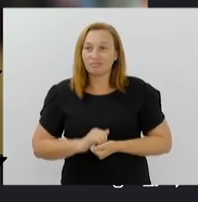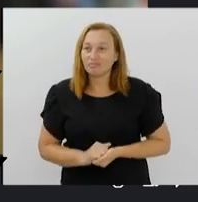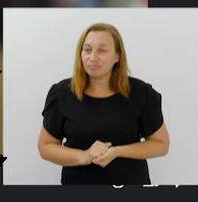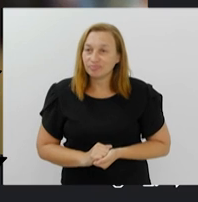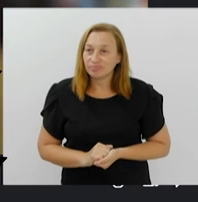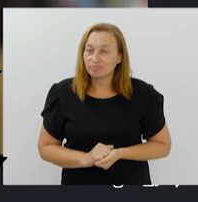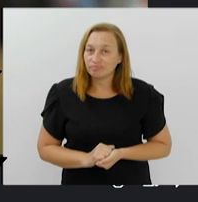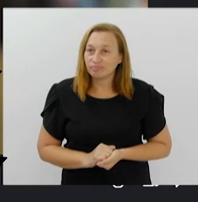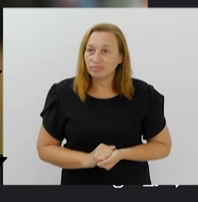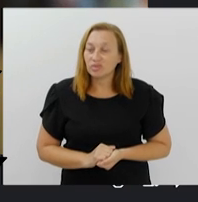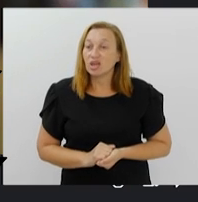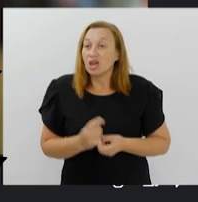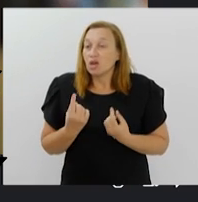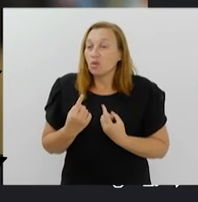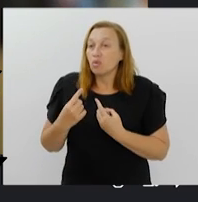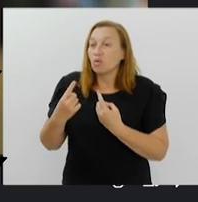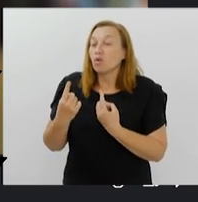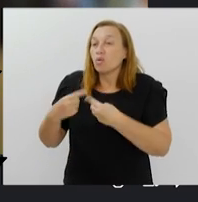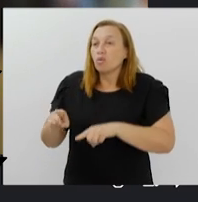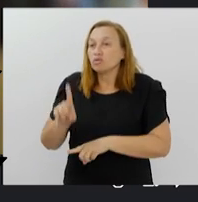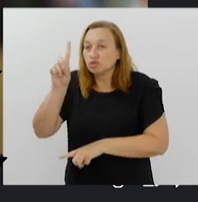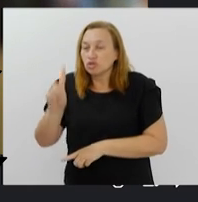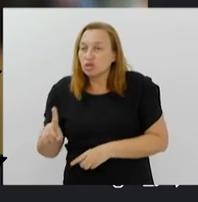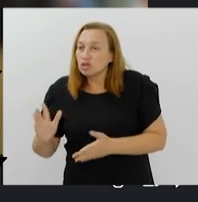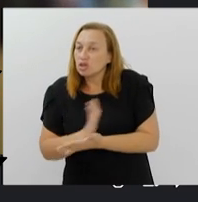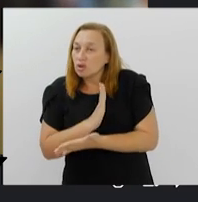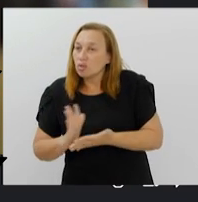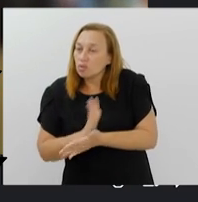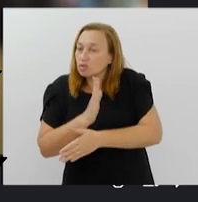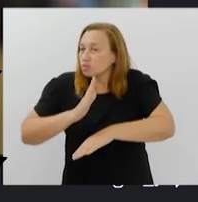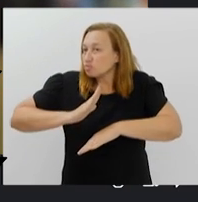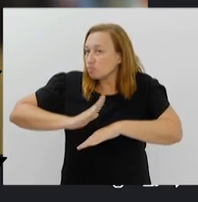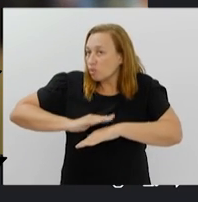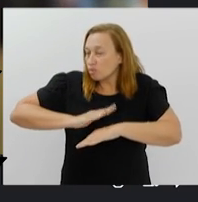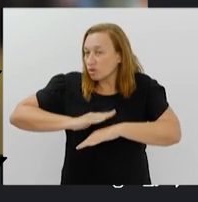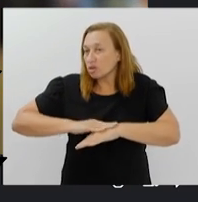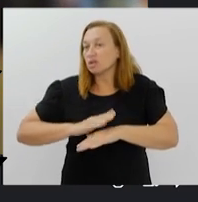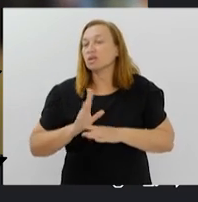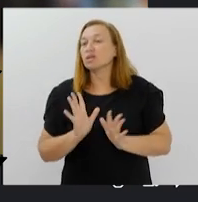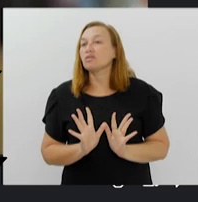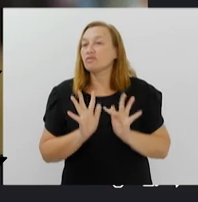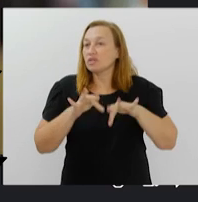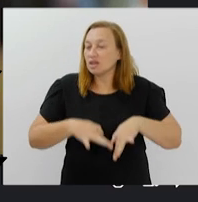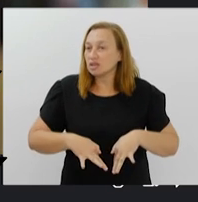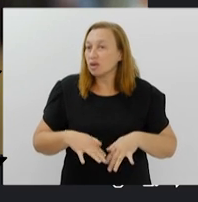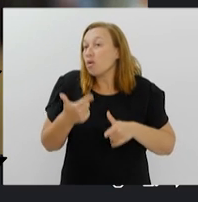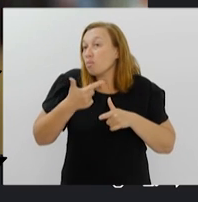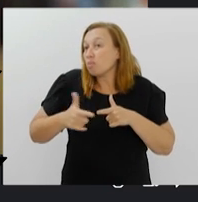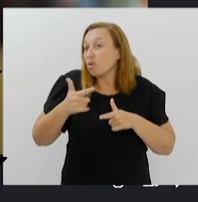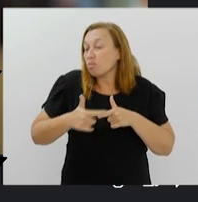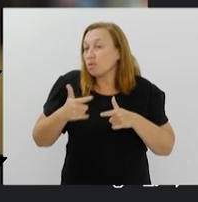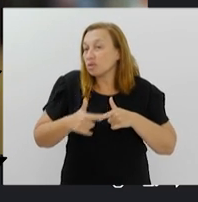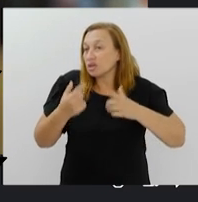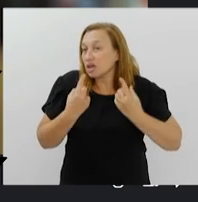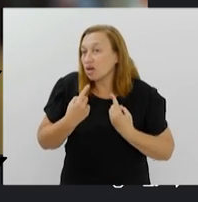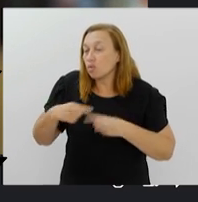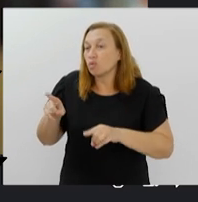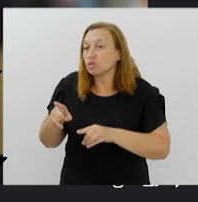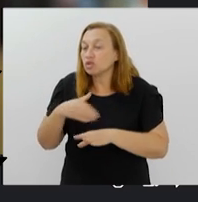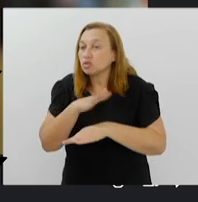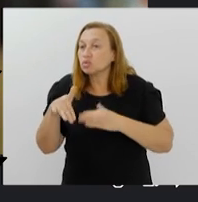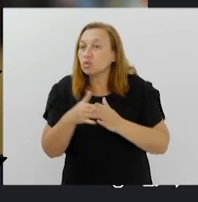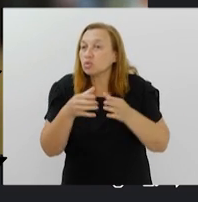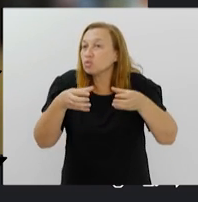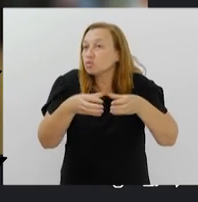uma violação qualificada de direitos em alguns casos é necessário concluir que se trata de um problema que afronta todos os